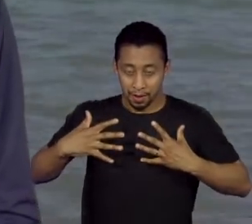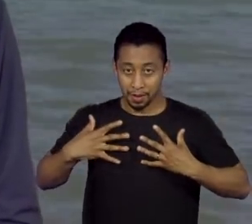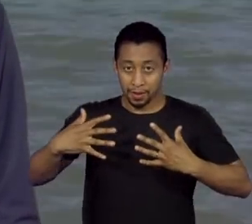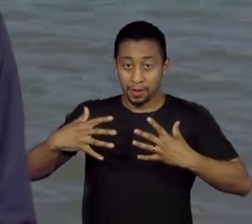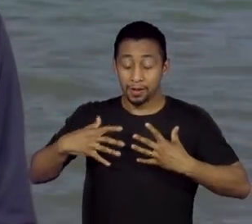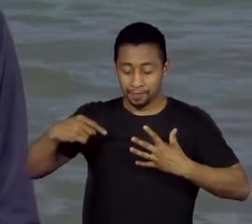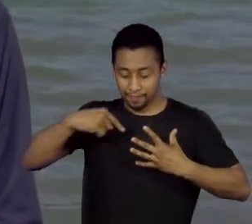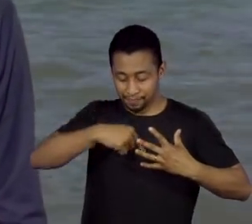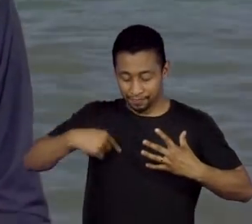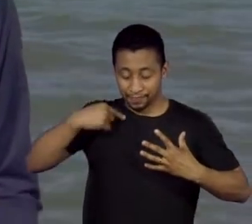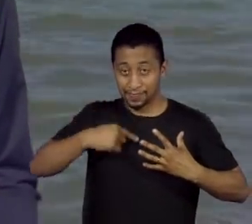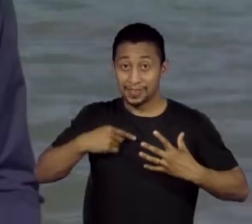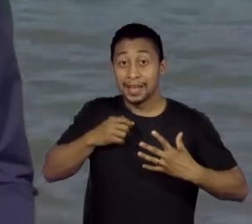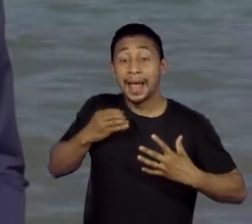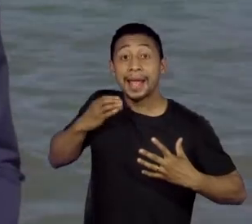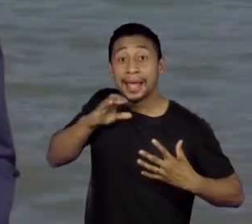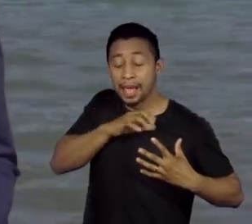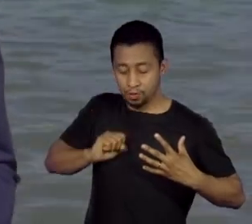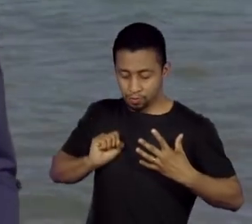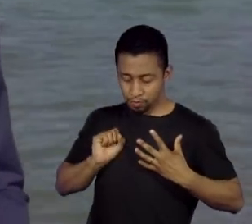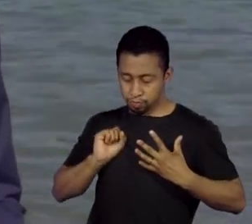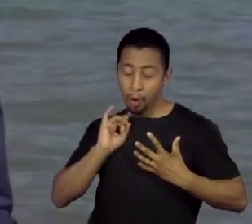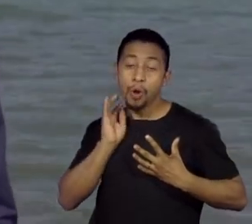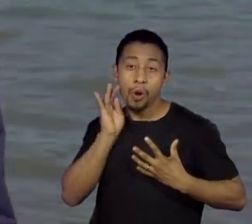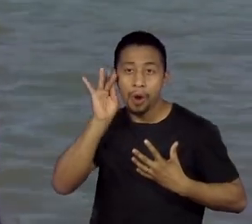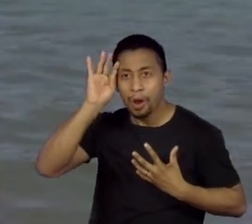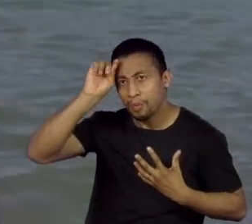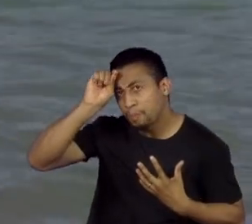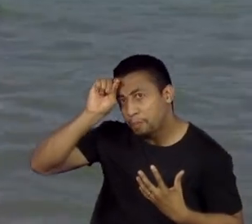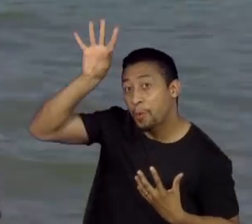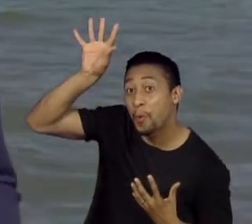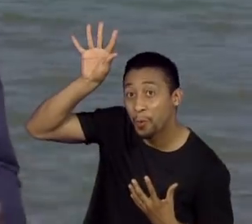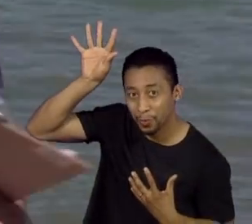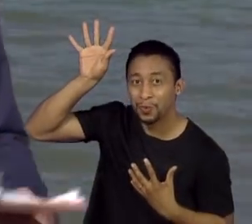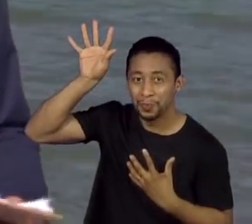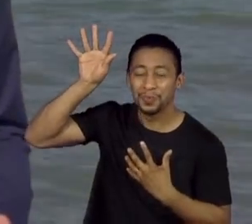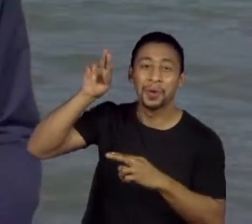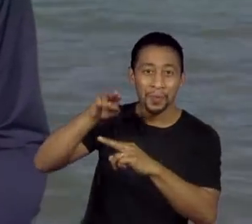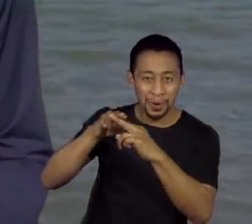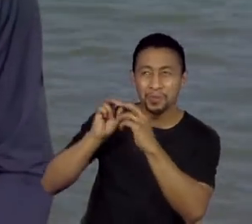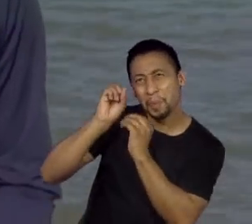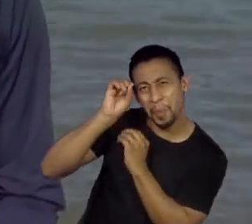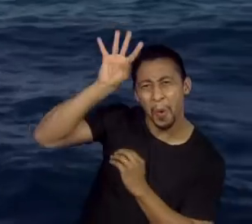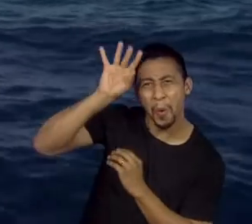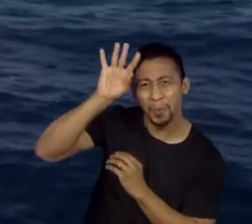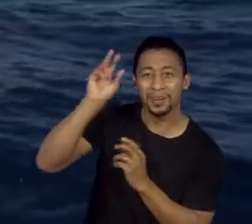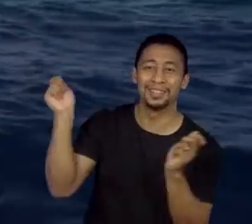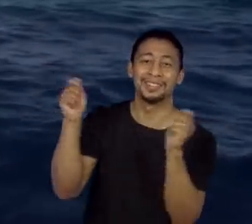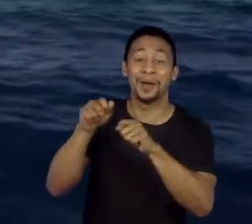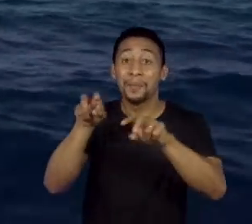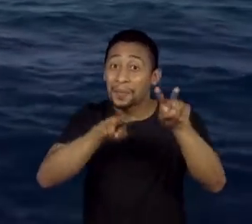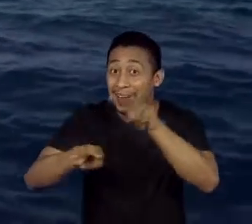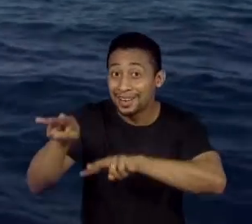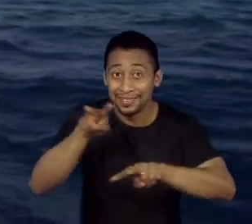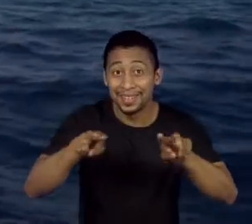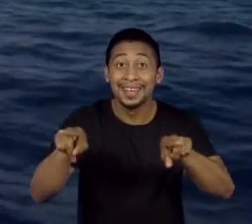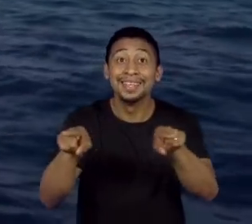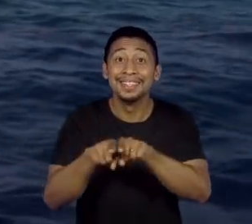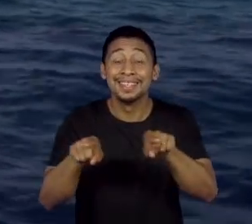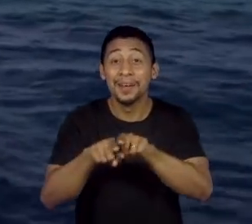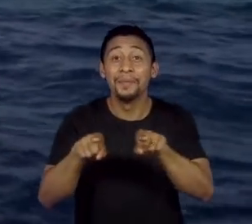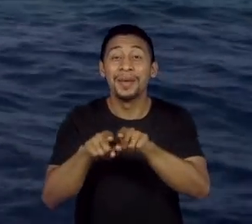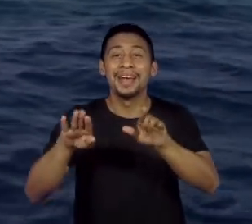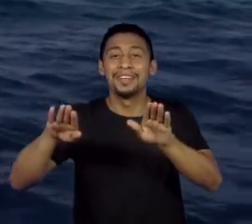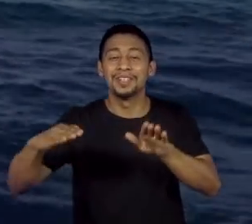entrar em contato com a atmosfera mais fria, ele condensa, né? E vira esse vapor que a gente vê. E os splashes, que são quando as